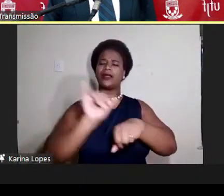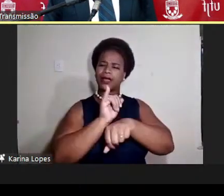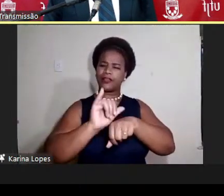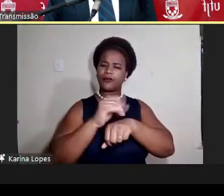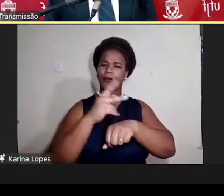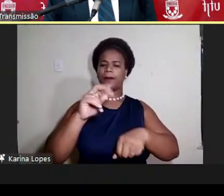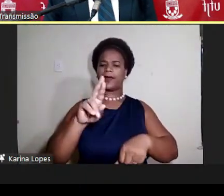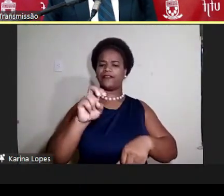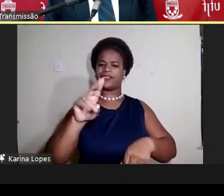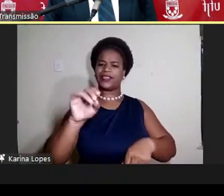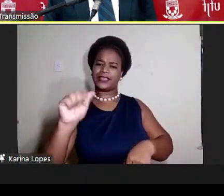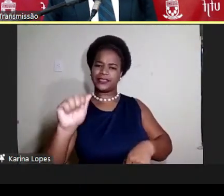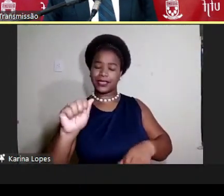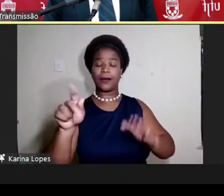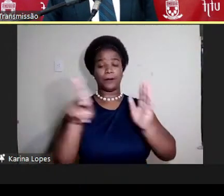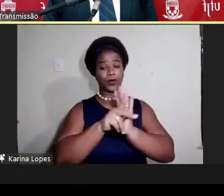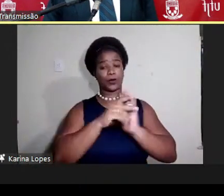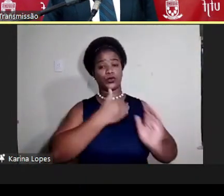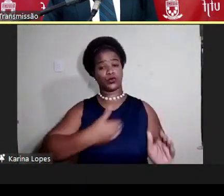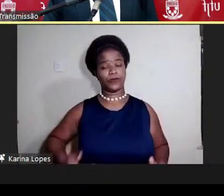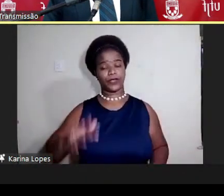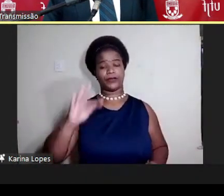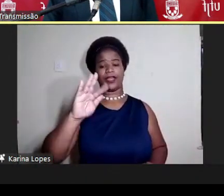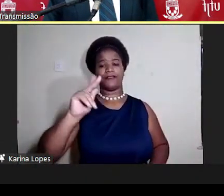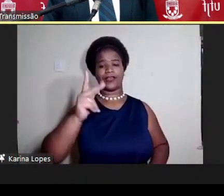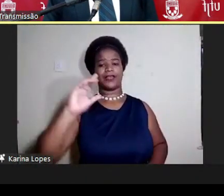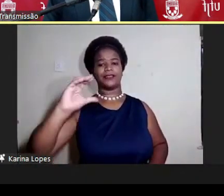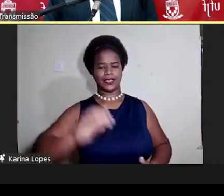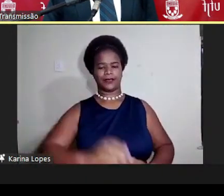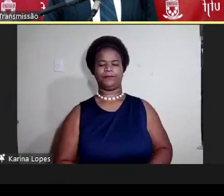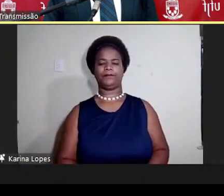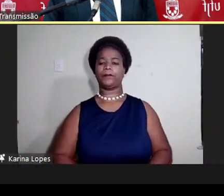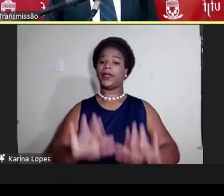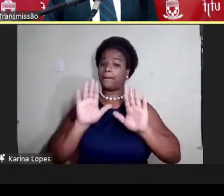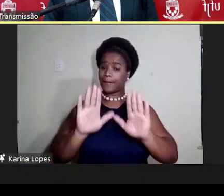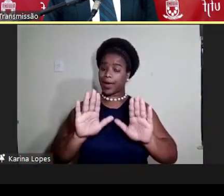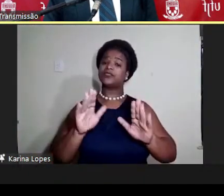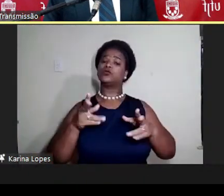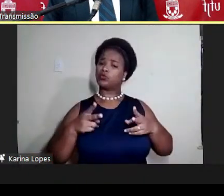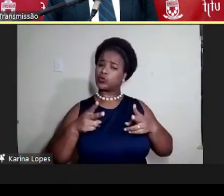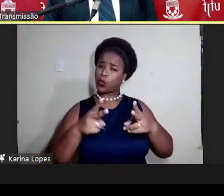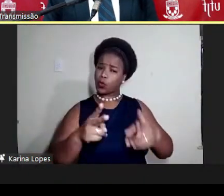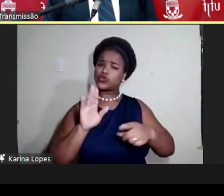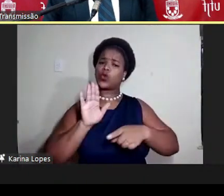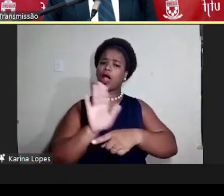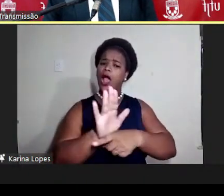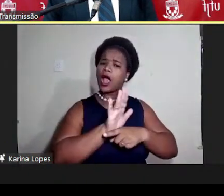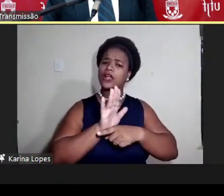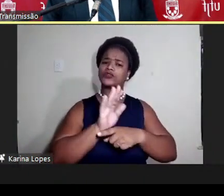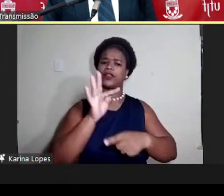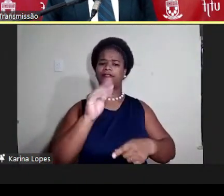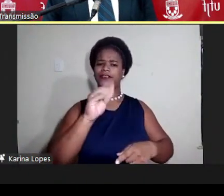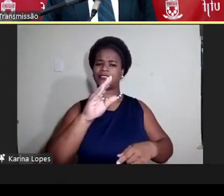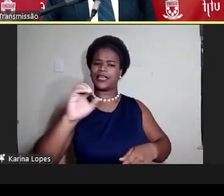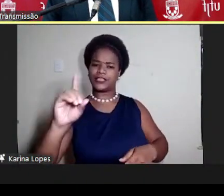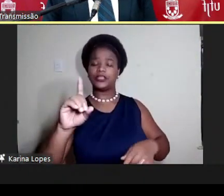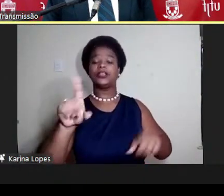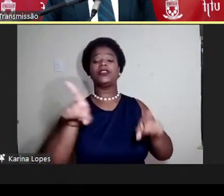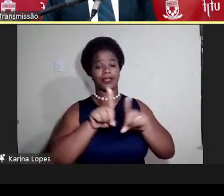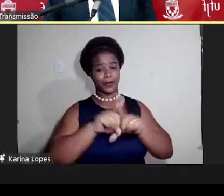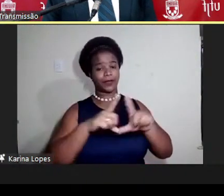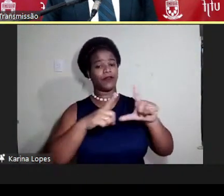encaminhada pelo governo FHC. Contudo, manteve-se colaborando com a FACED e com a UFJF por mais alguns